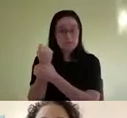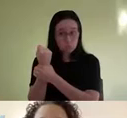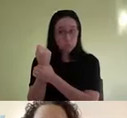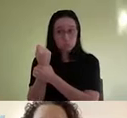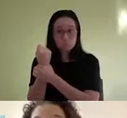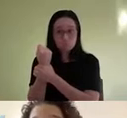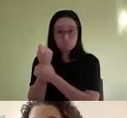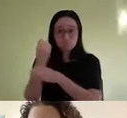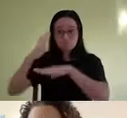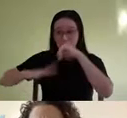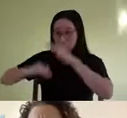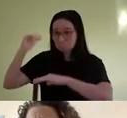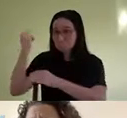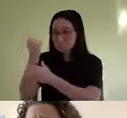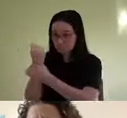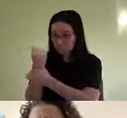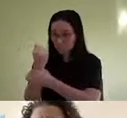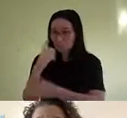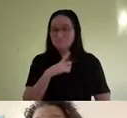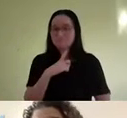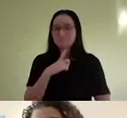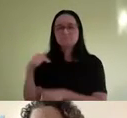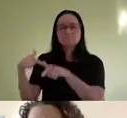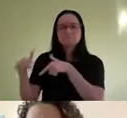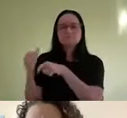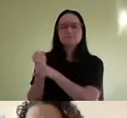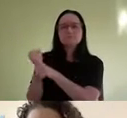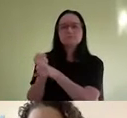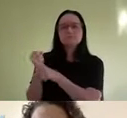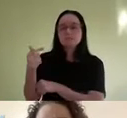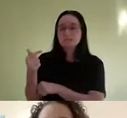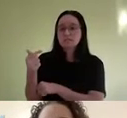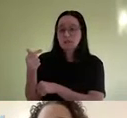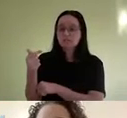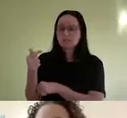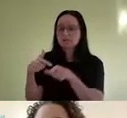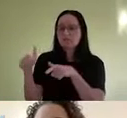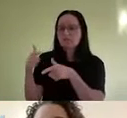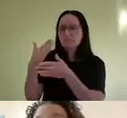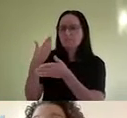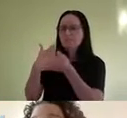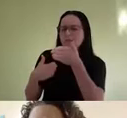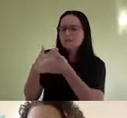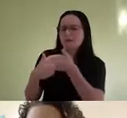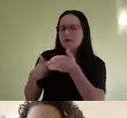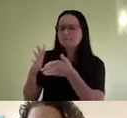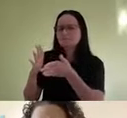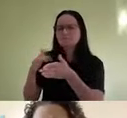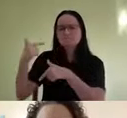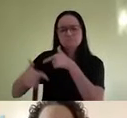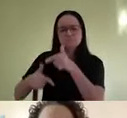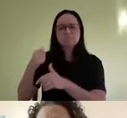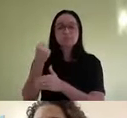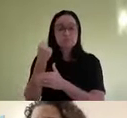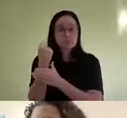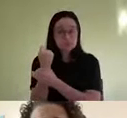e trabalhei nesses 7 anos metade desse tempo em seguradoras pela IBM,